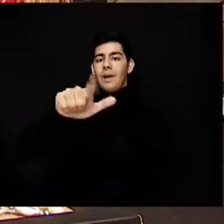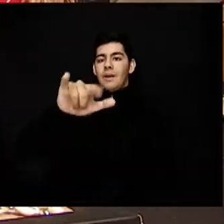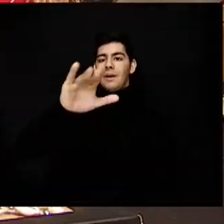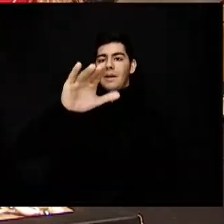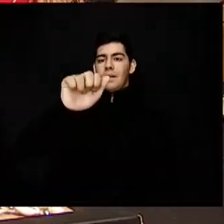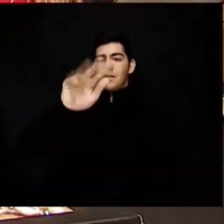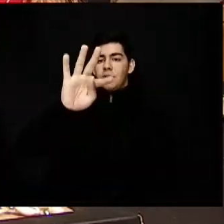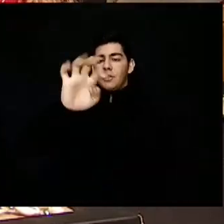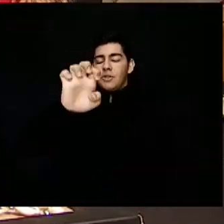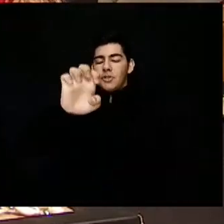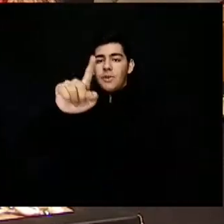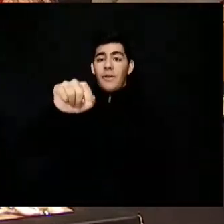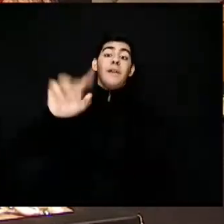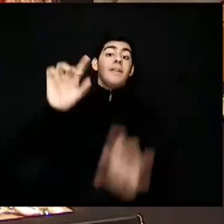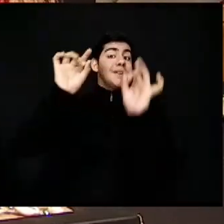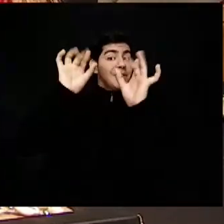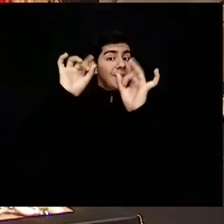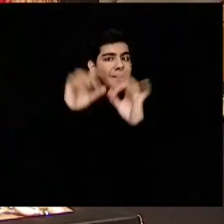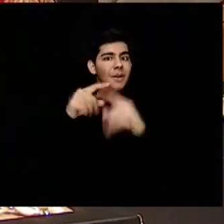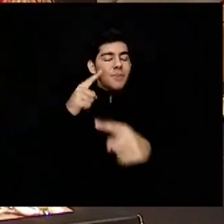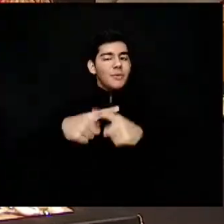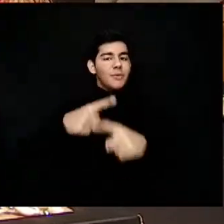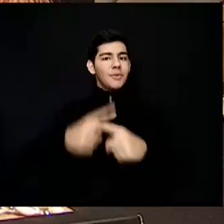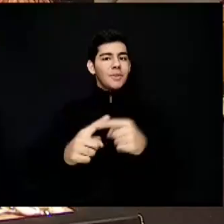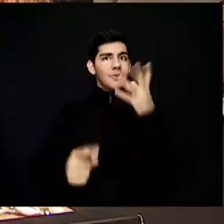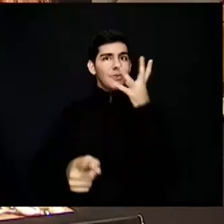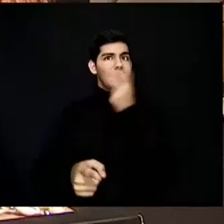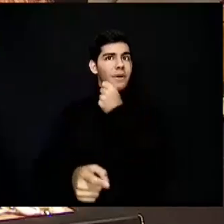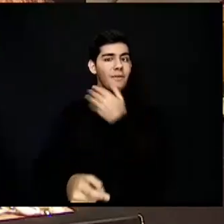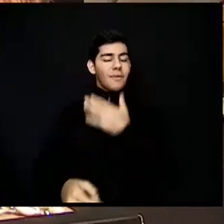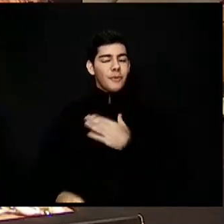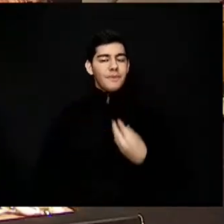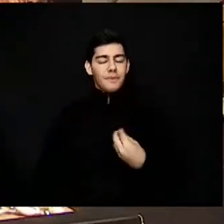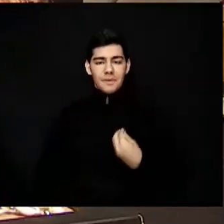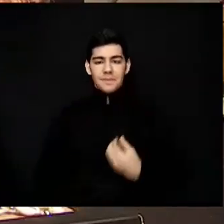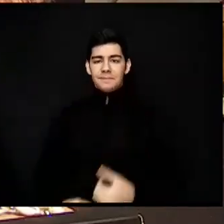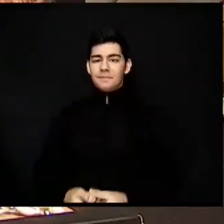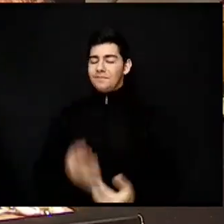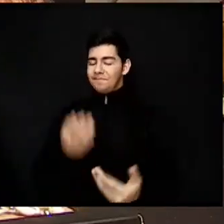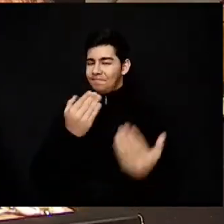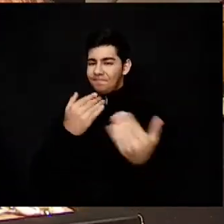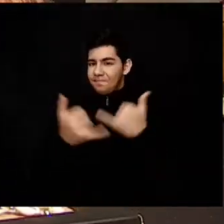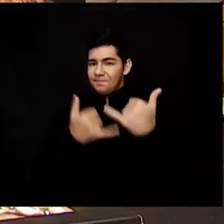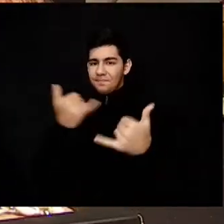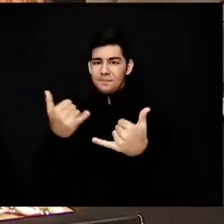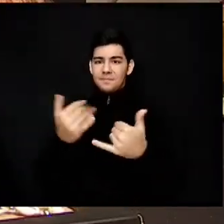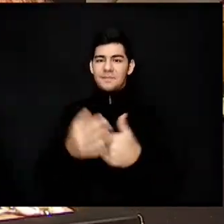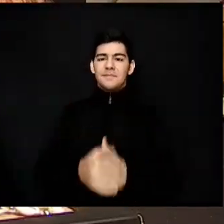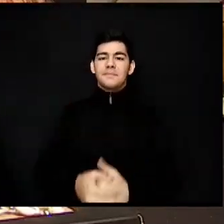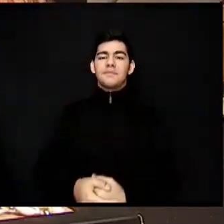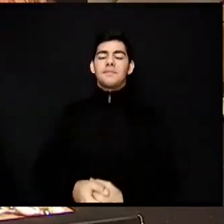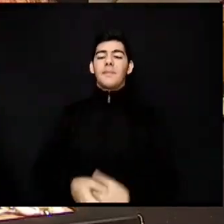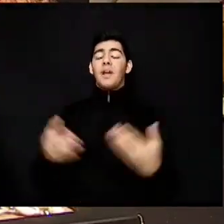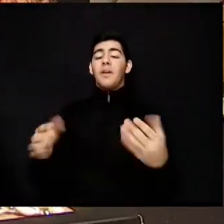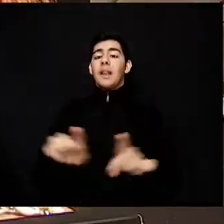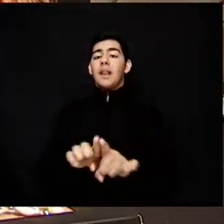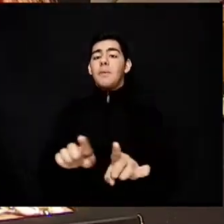ele salva a argolinha pra gente poder colocar o búzio.